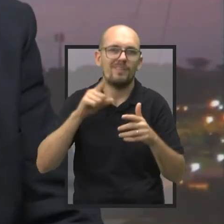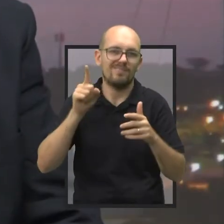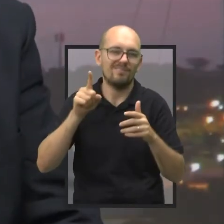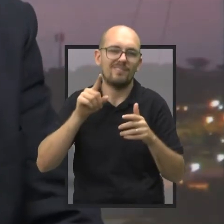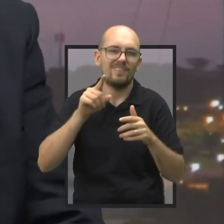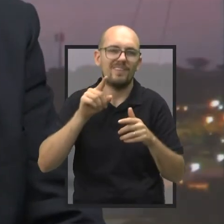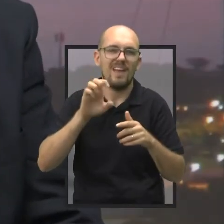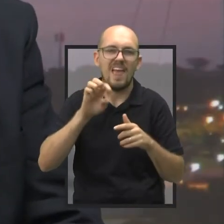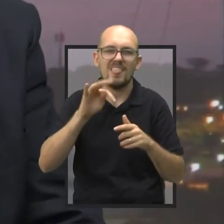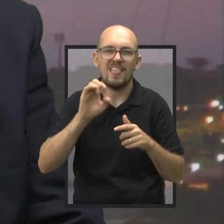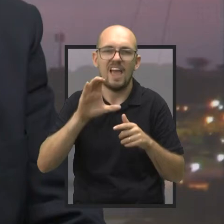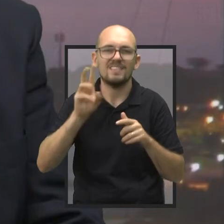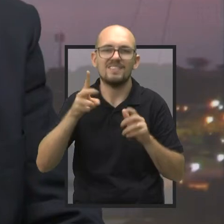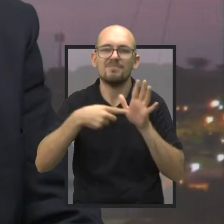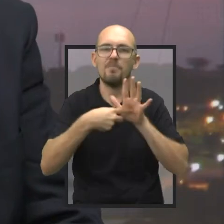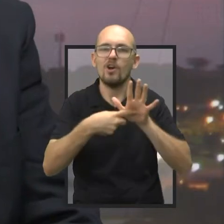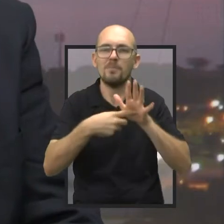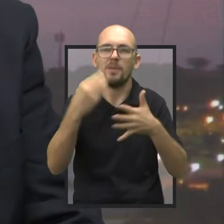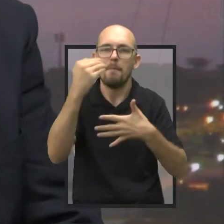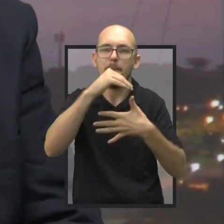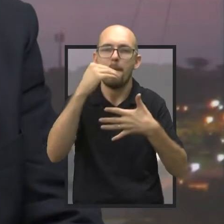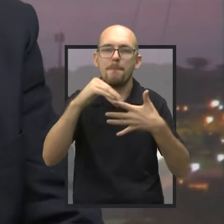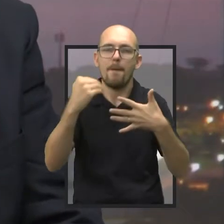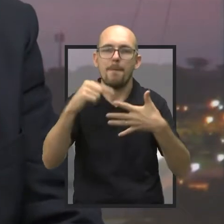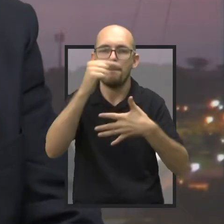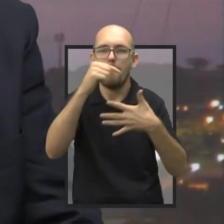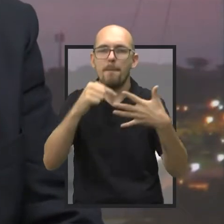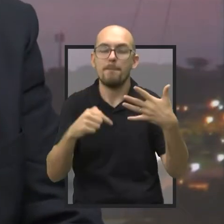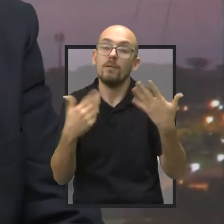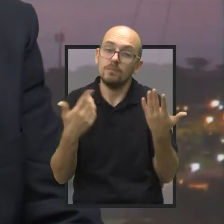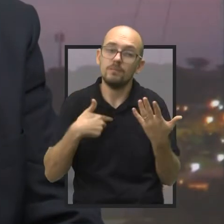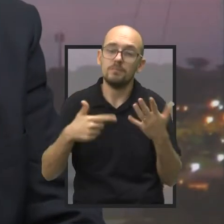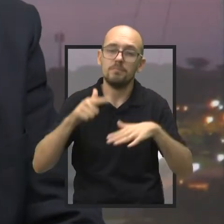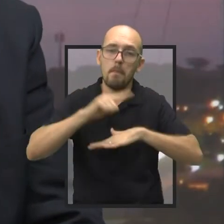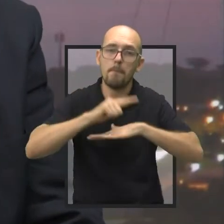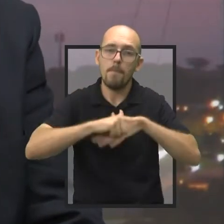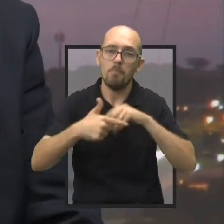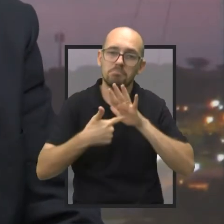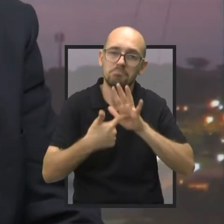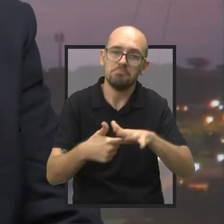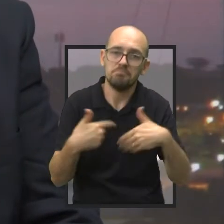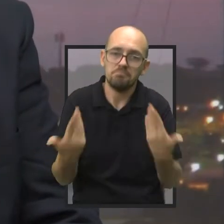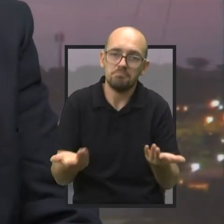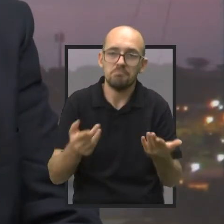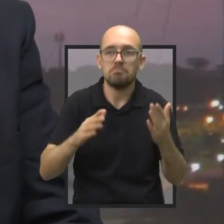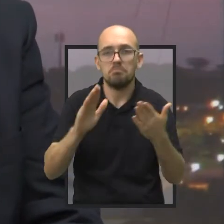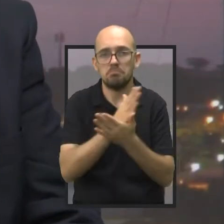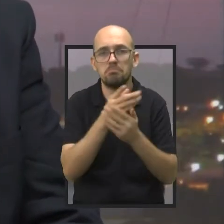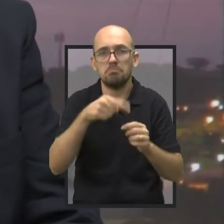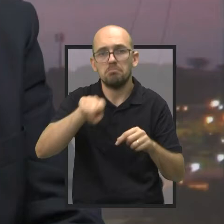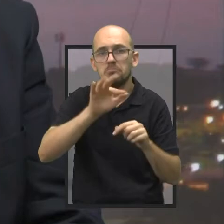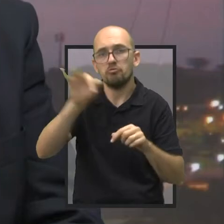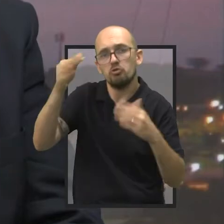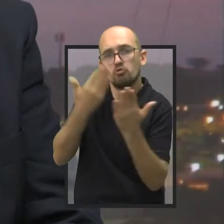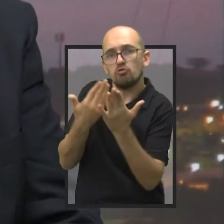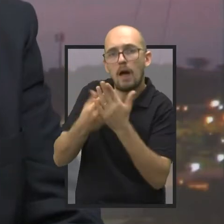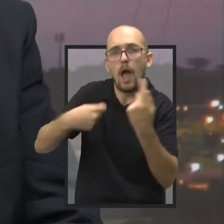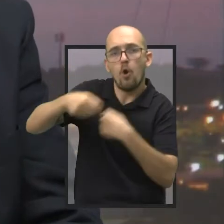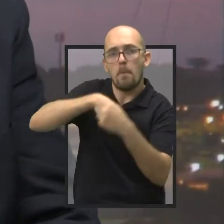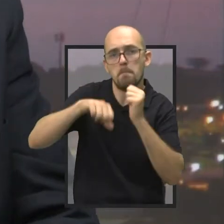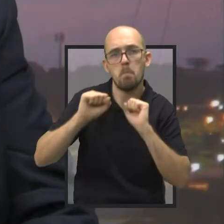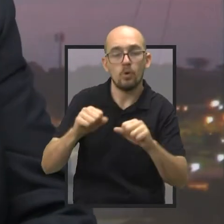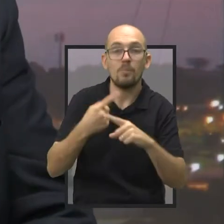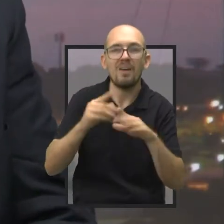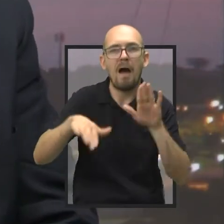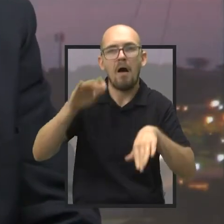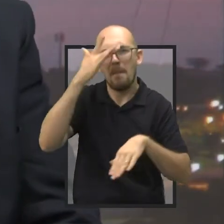a eles, e aí está o nosso papel de divulgar o papel do economista, da ciência econômica, que muitos têm uma noção que